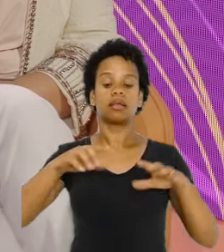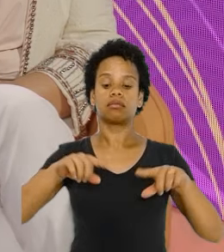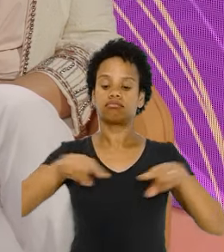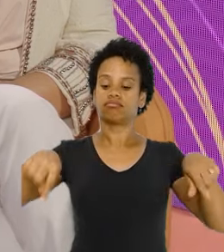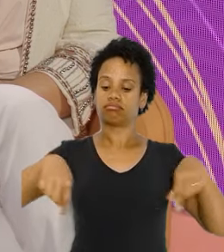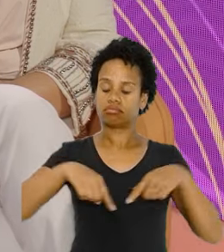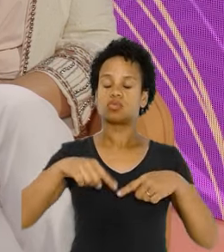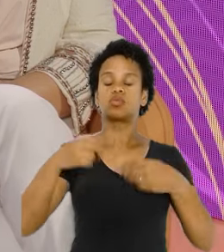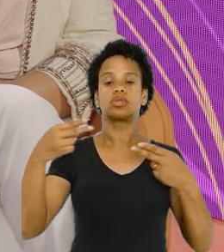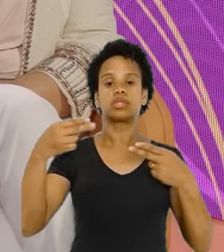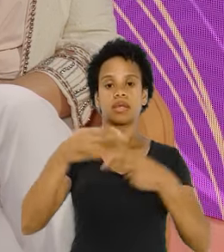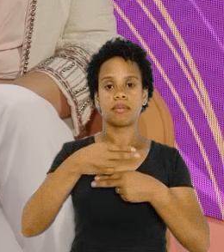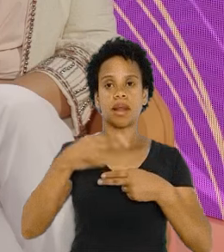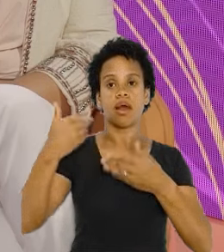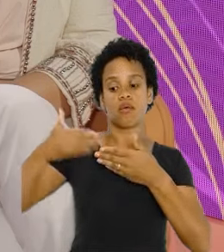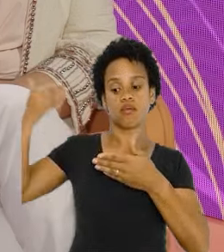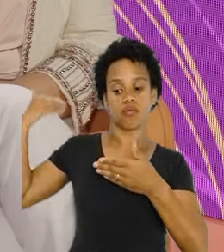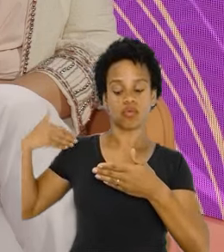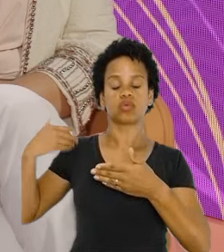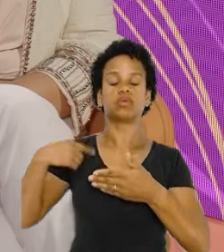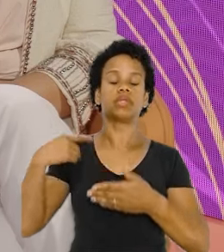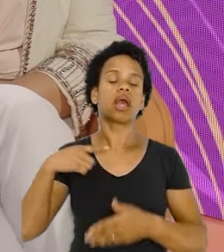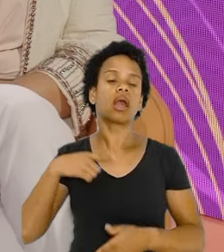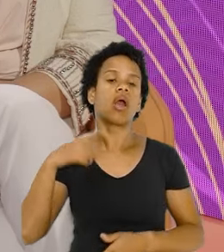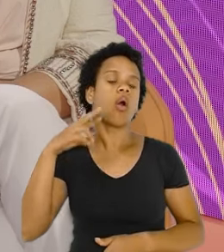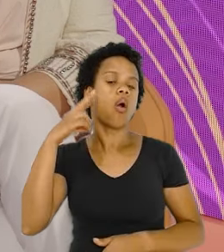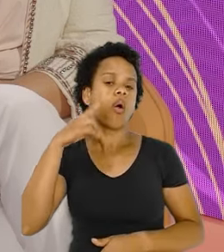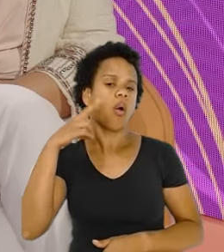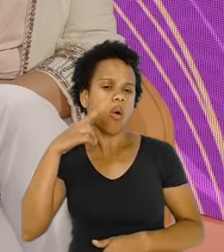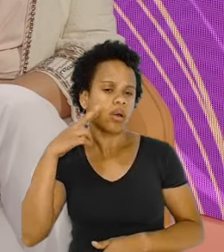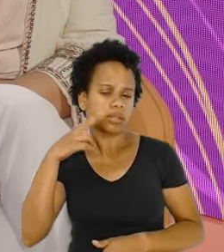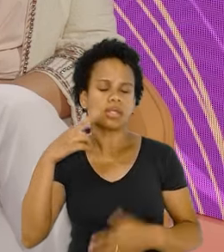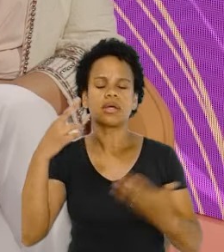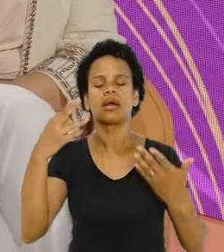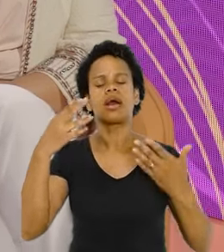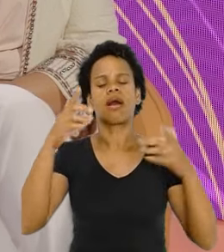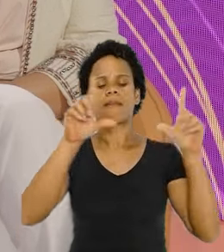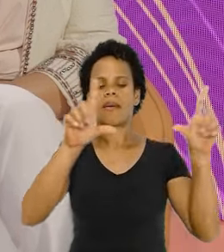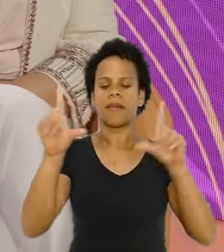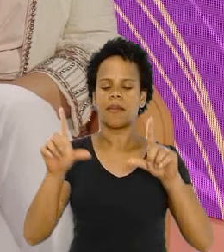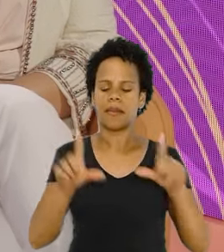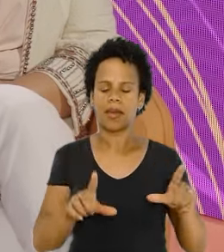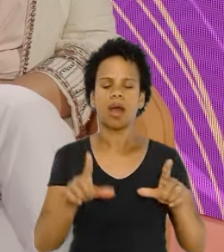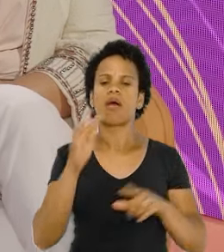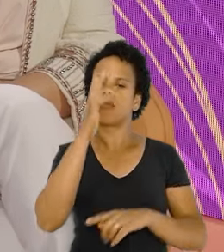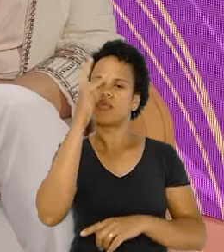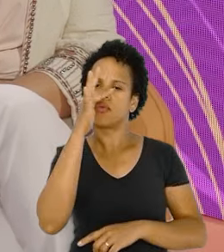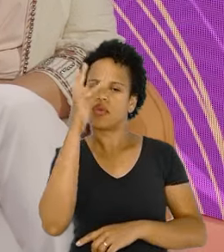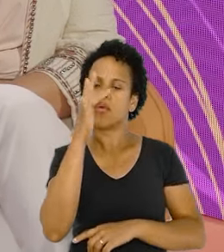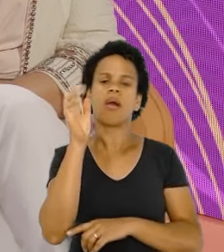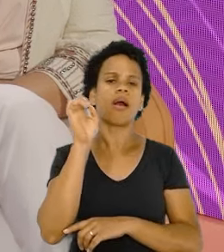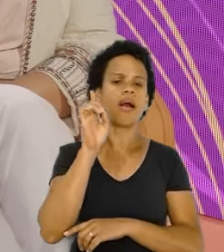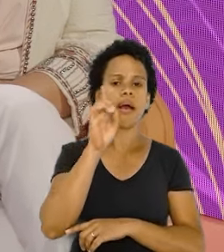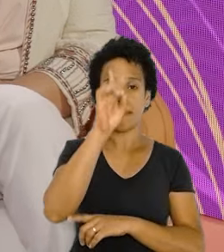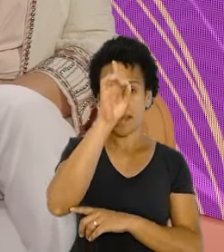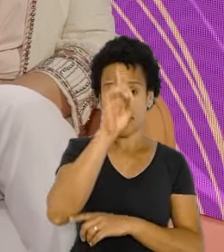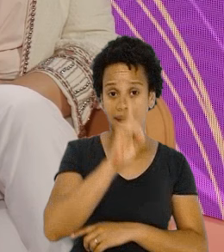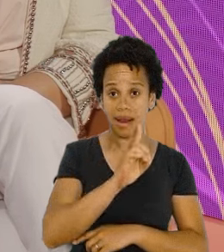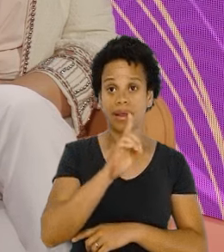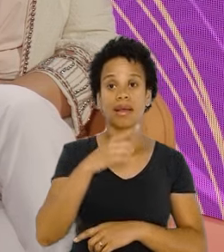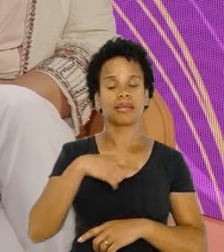de led com todo rosa com flores amarelas né para deixar ainda mais bonita este